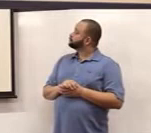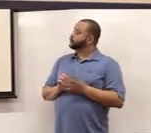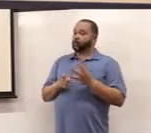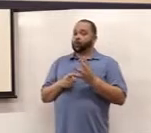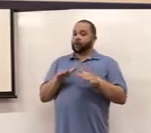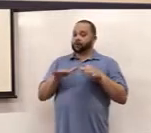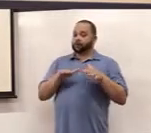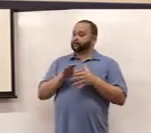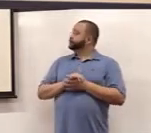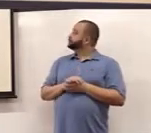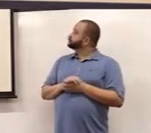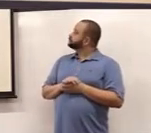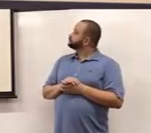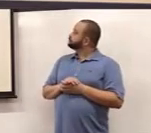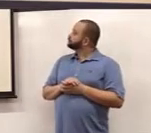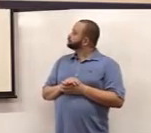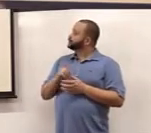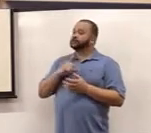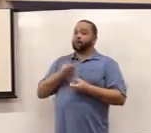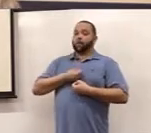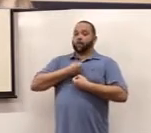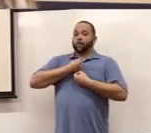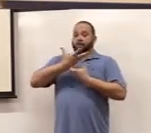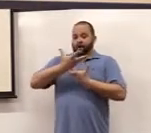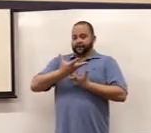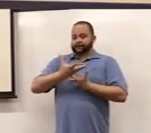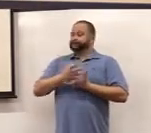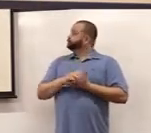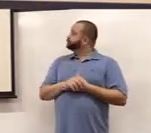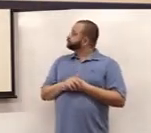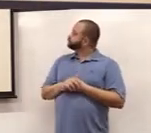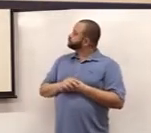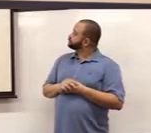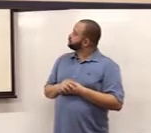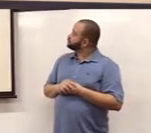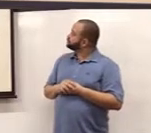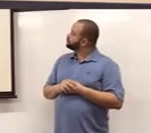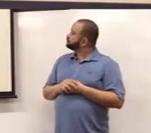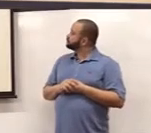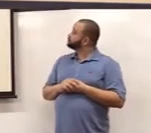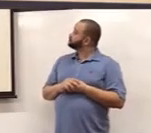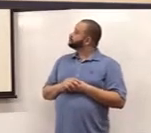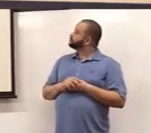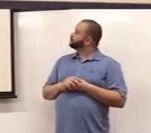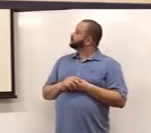Esse quarto movimento está em cima desse poema do Schiller, que era